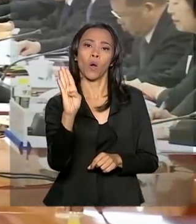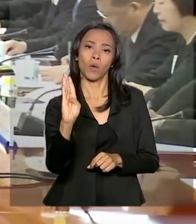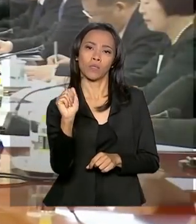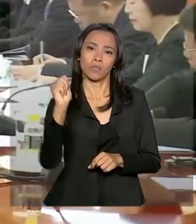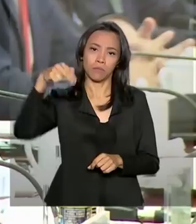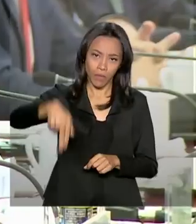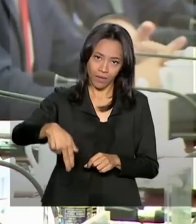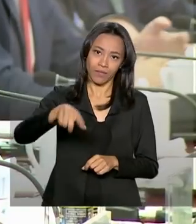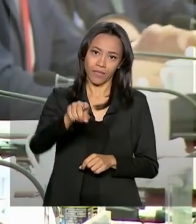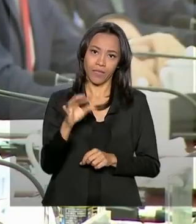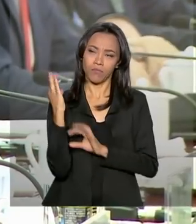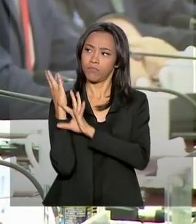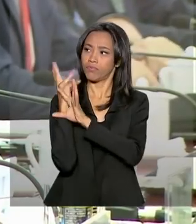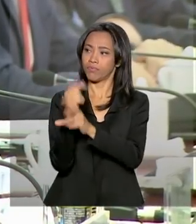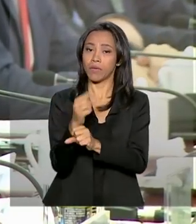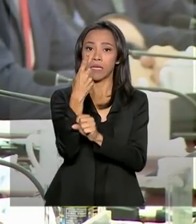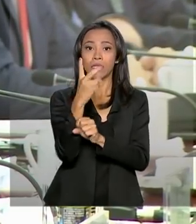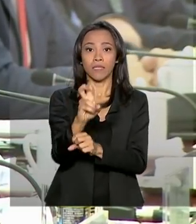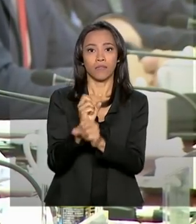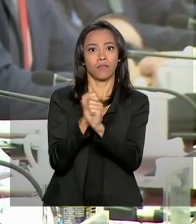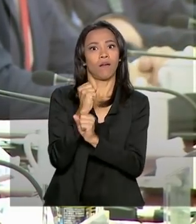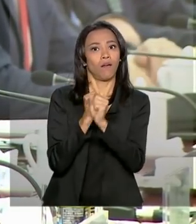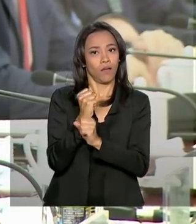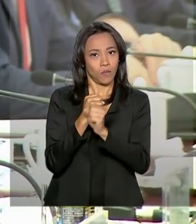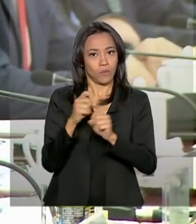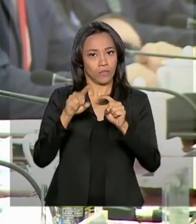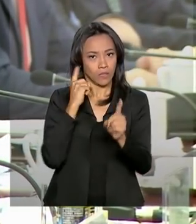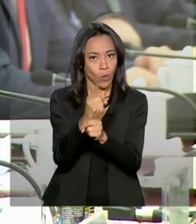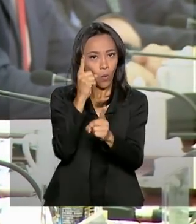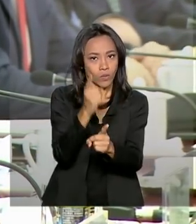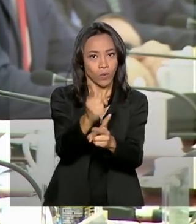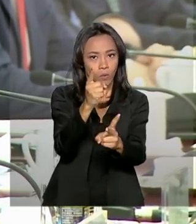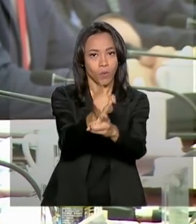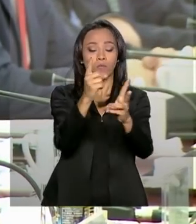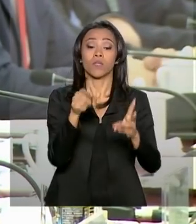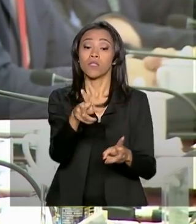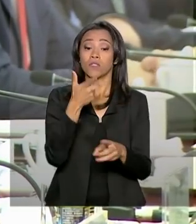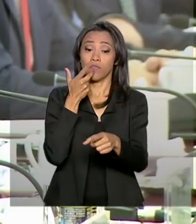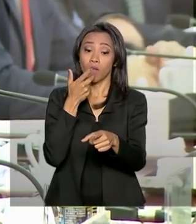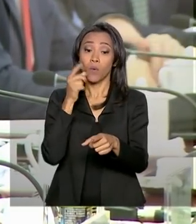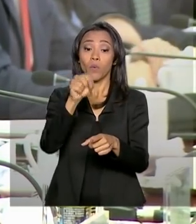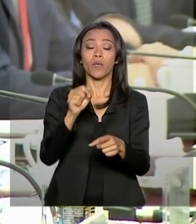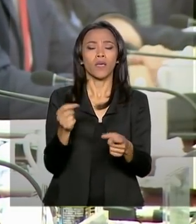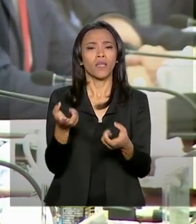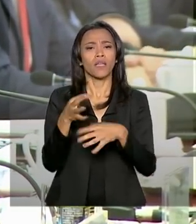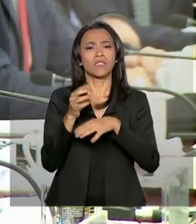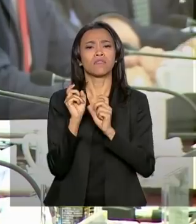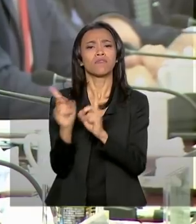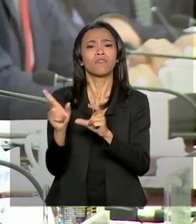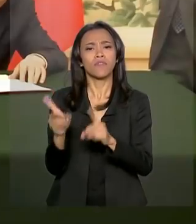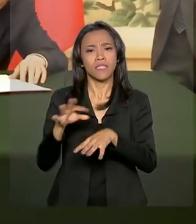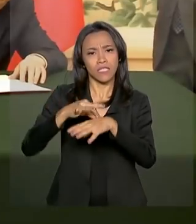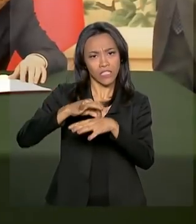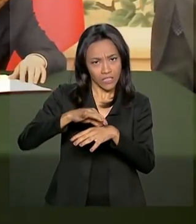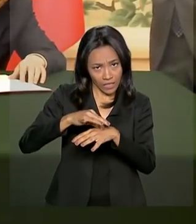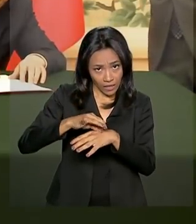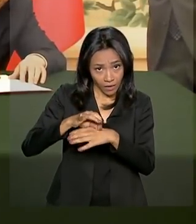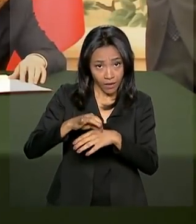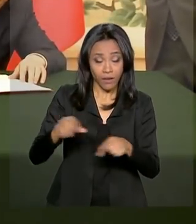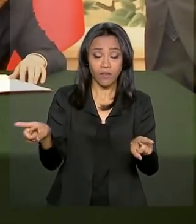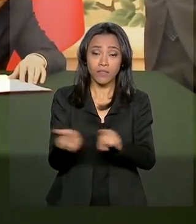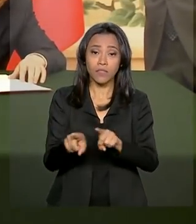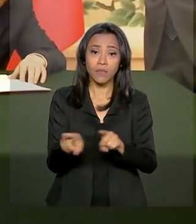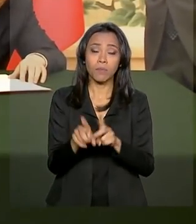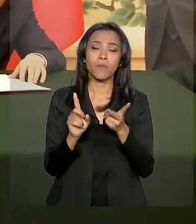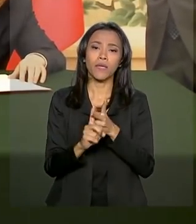anos temas como a aprovação dos frigoríficos brasileiros para exportação de carne ea fabricação